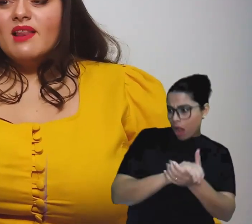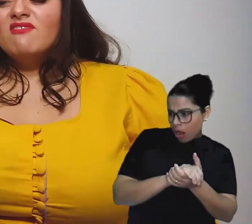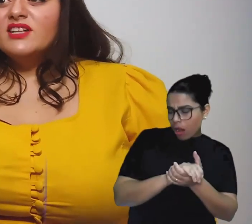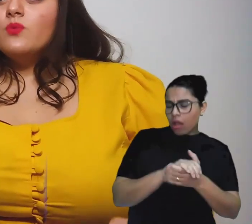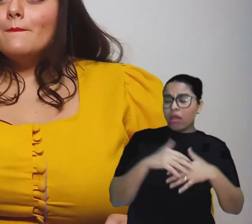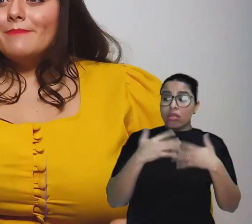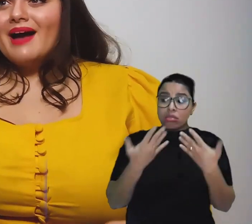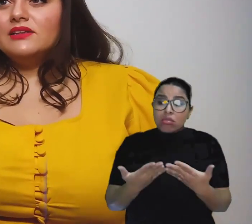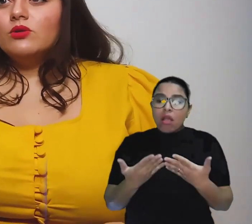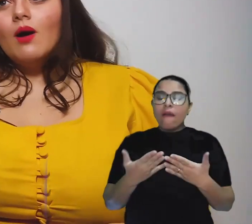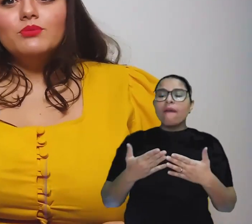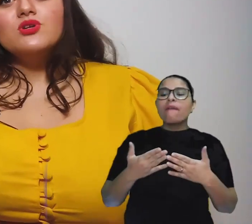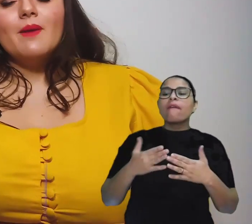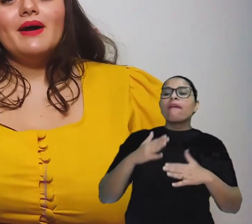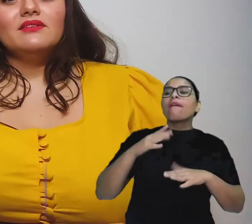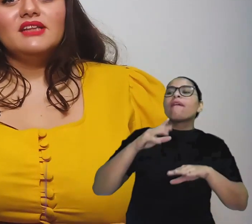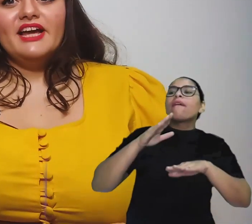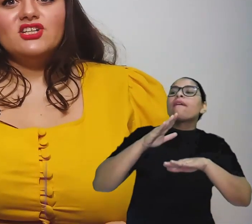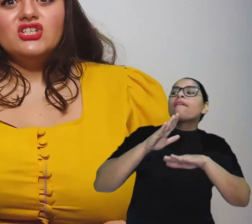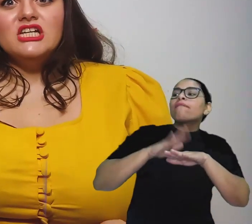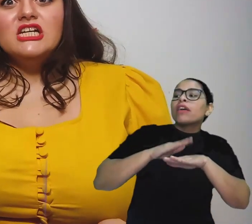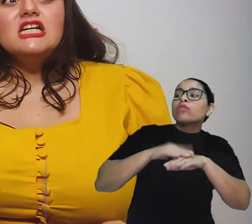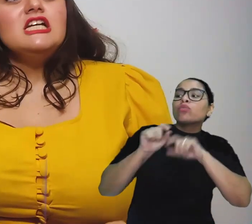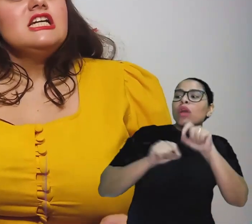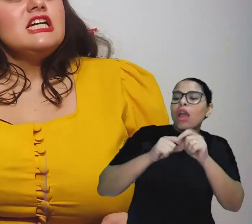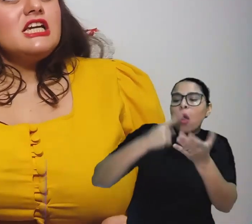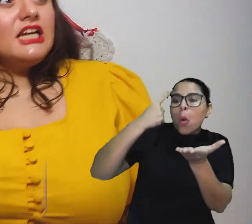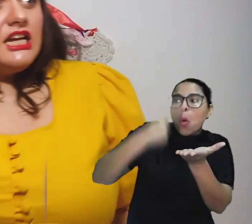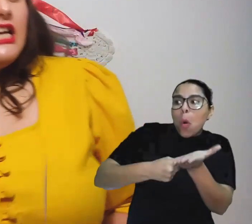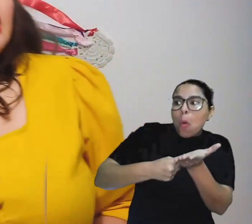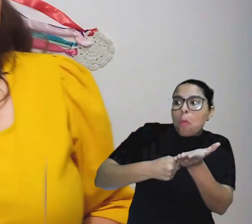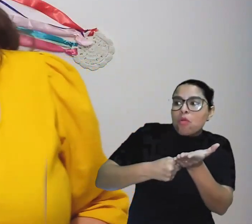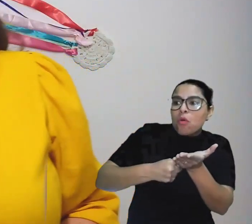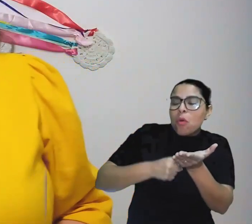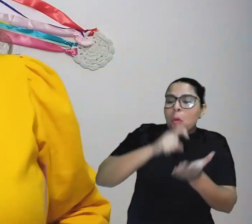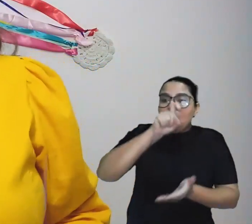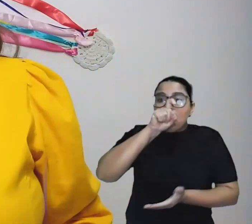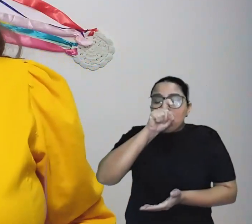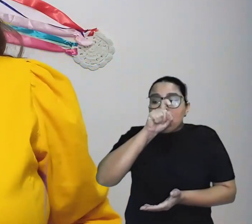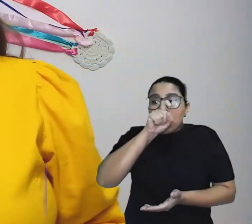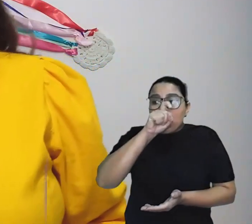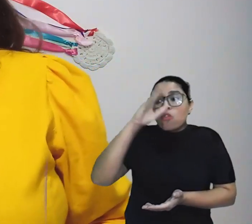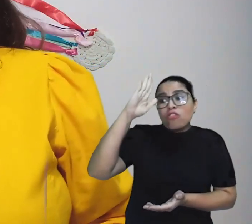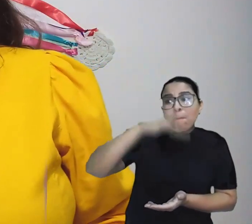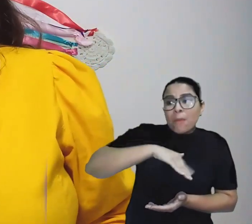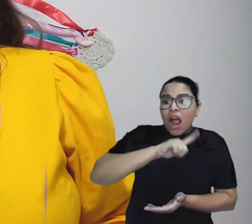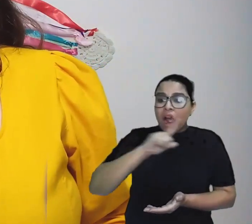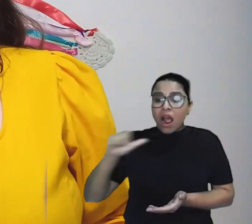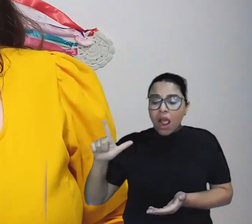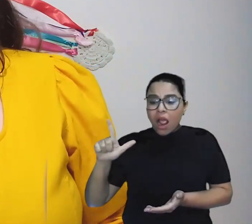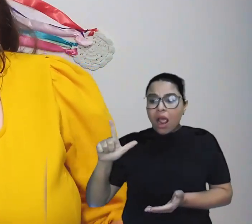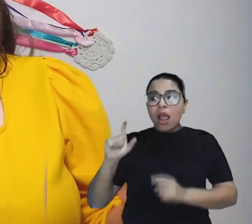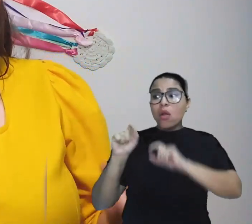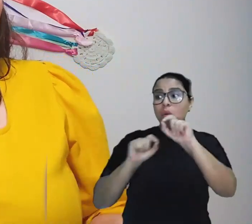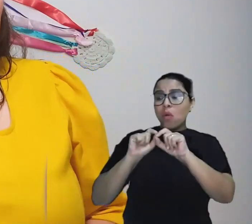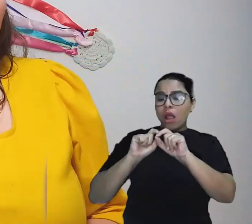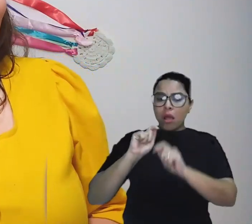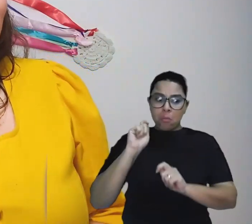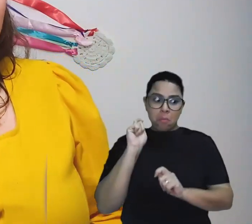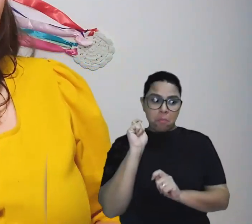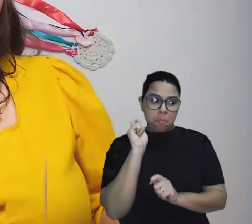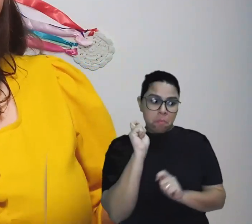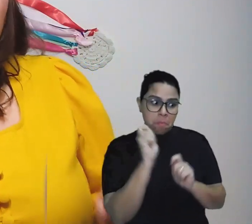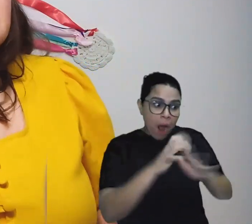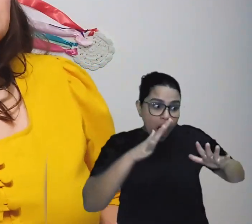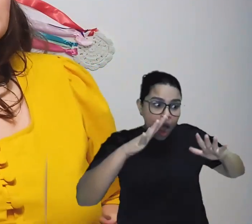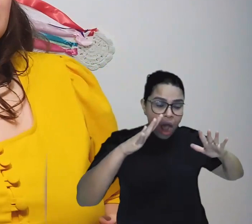Então, ela fez um pacto com a bruxa má do leste, que fez um feitiço no meu machado. E o